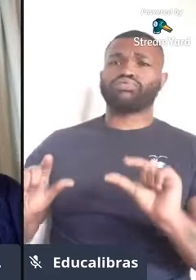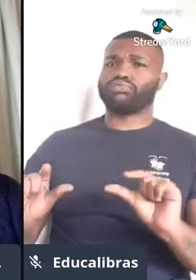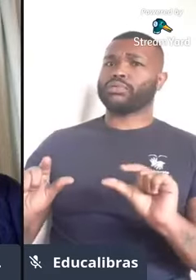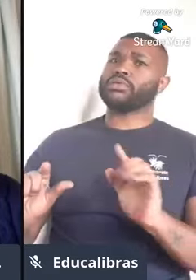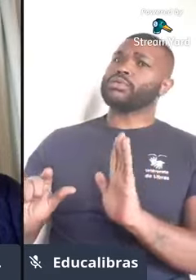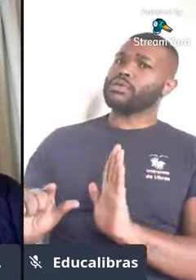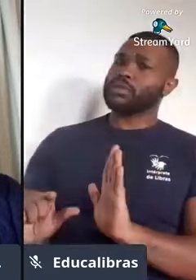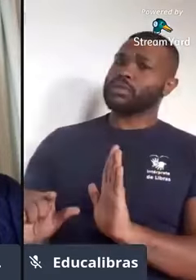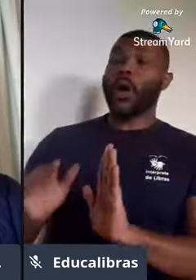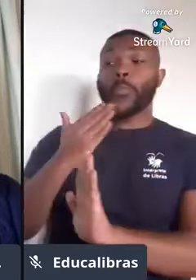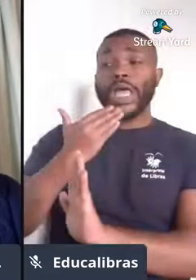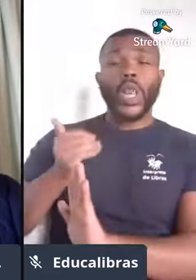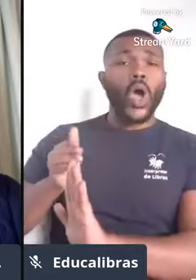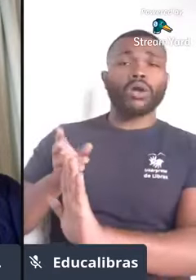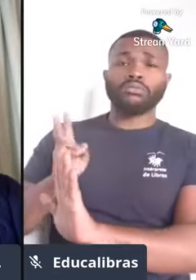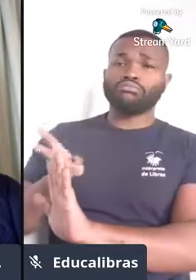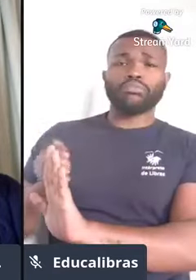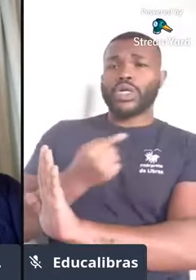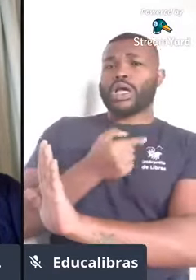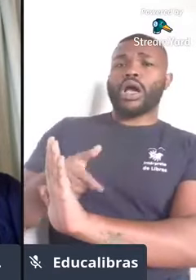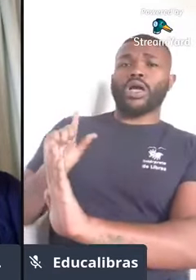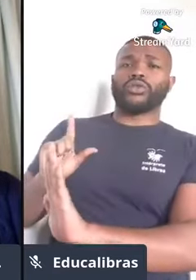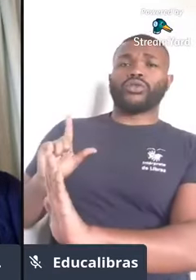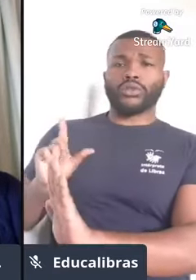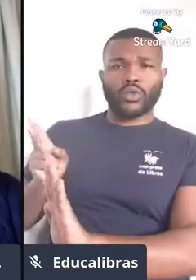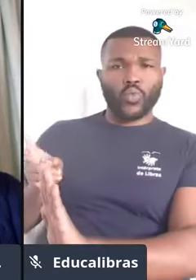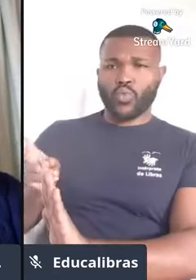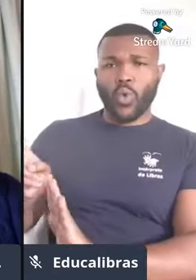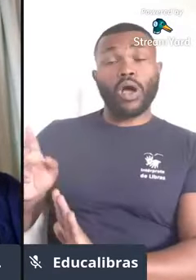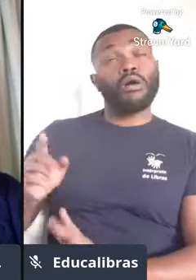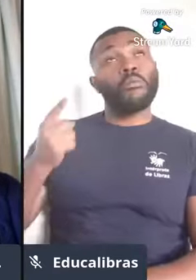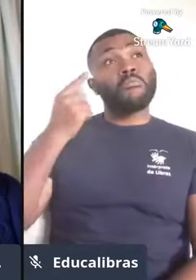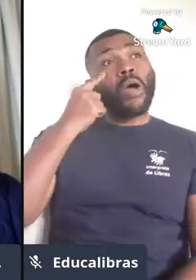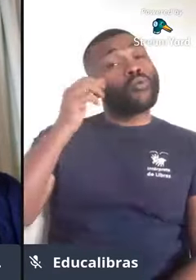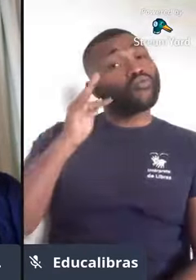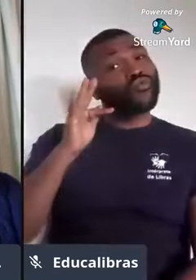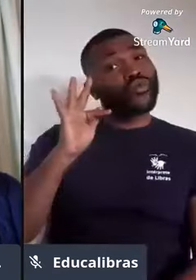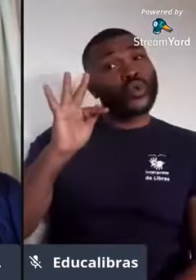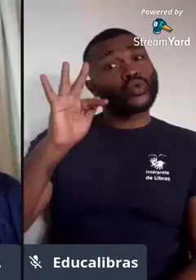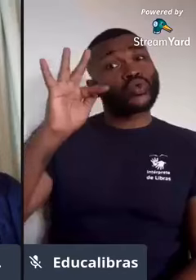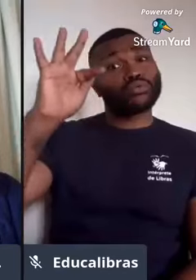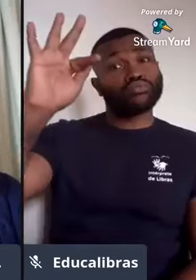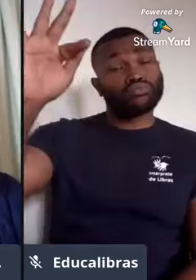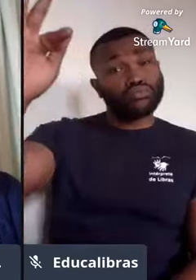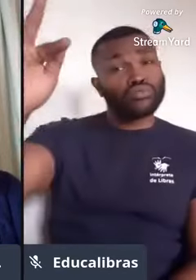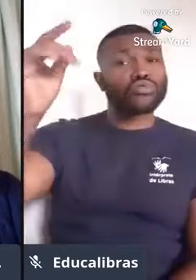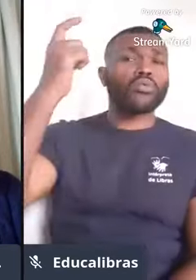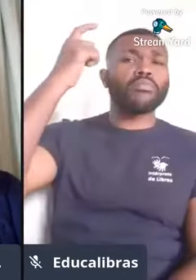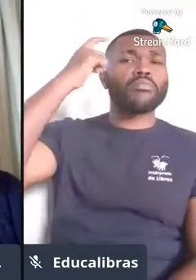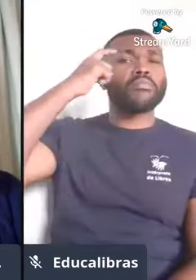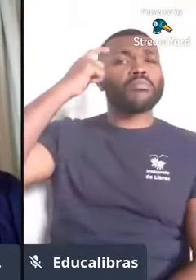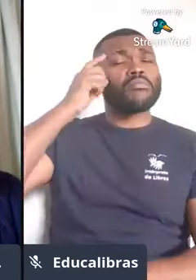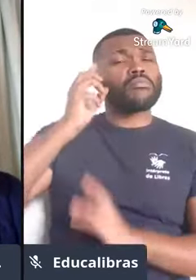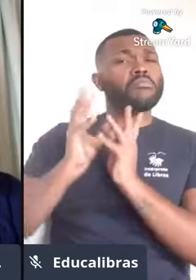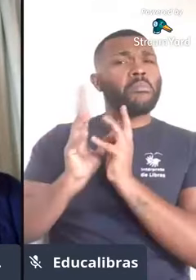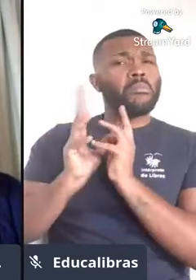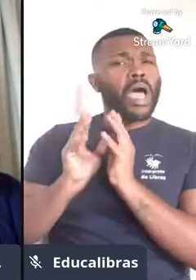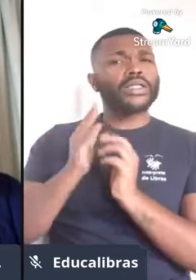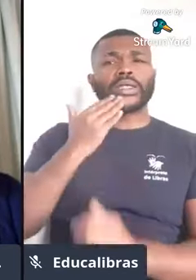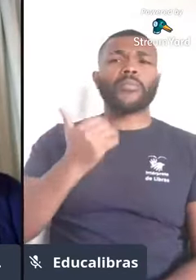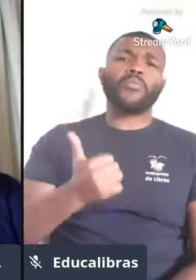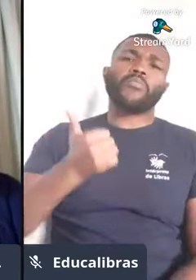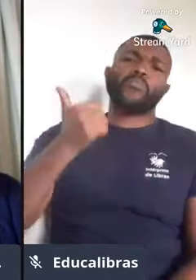não mexer. Quem sabe, num futuro outro, que a gente possa pensar em melhorar os